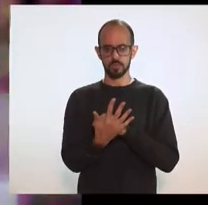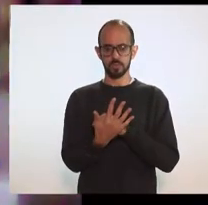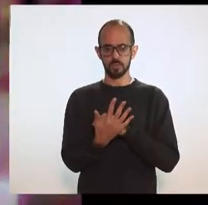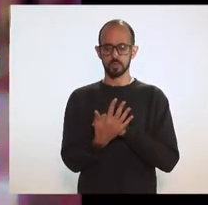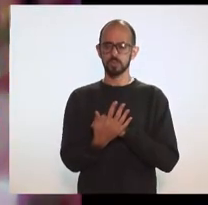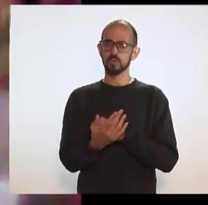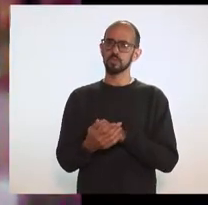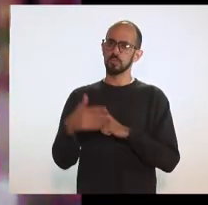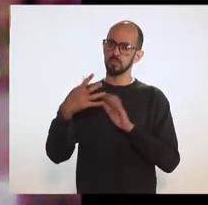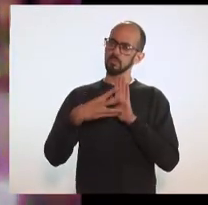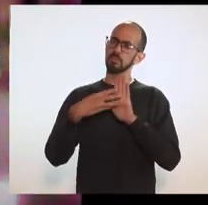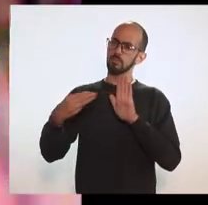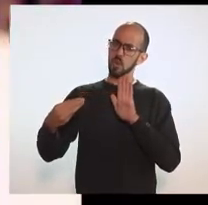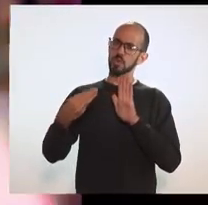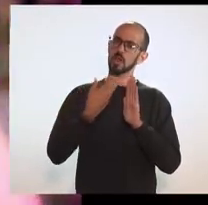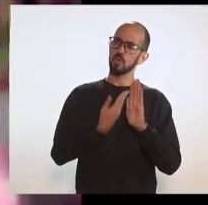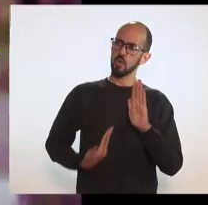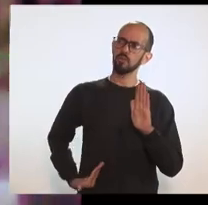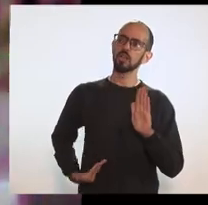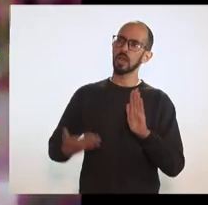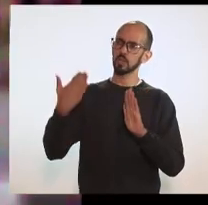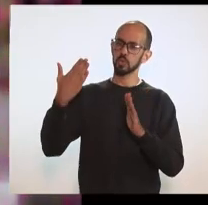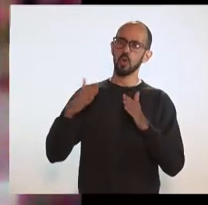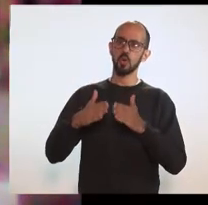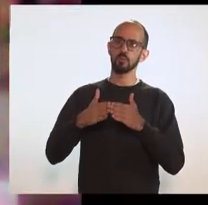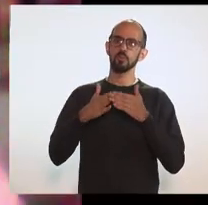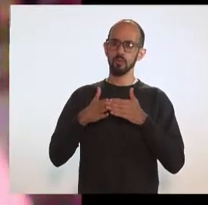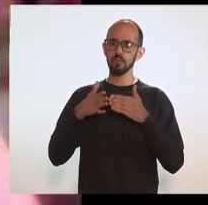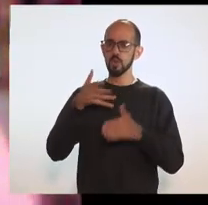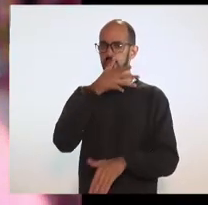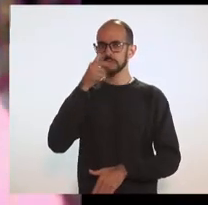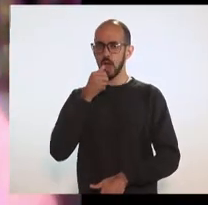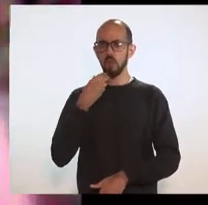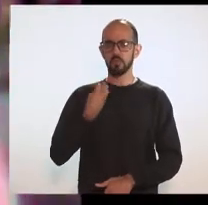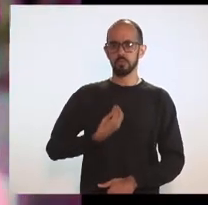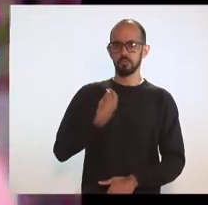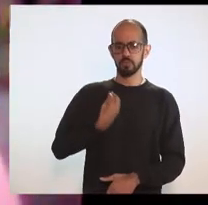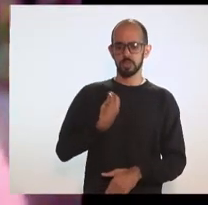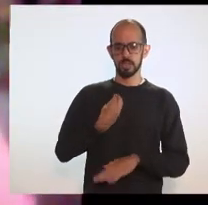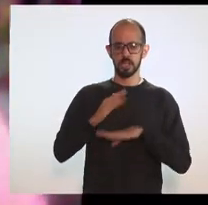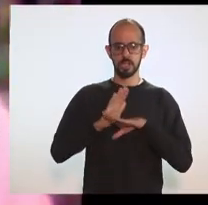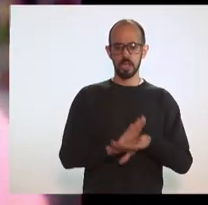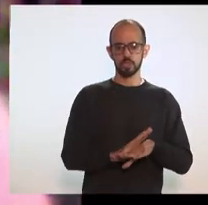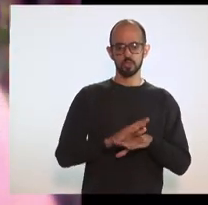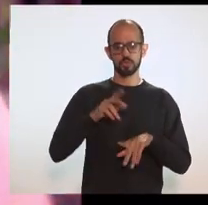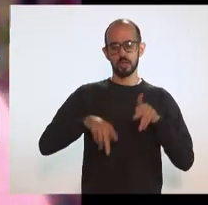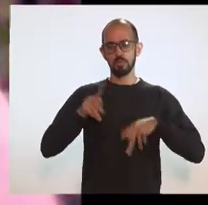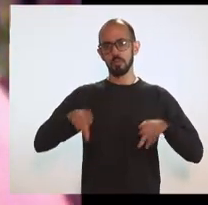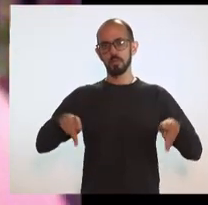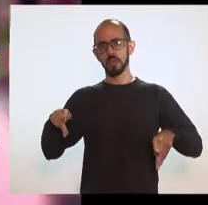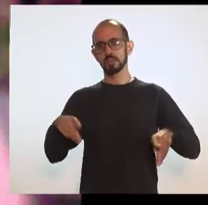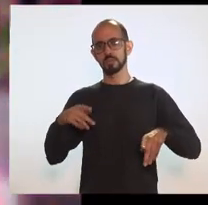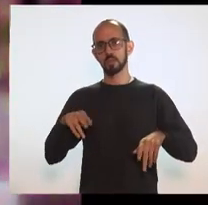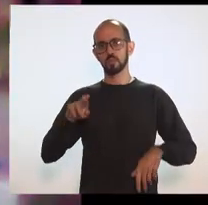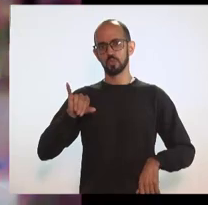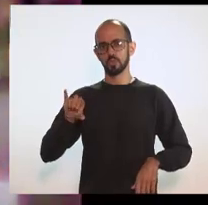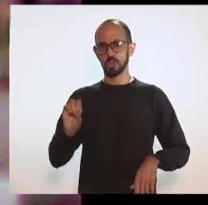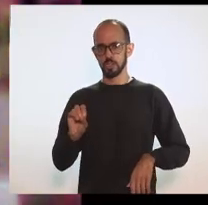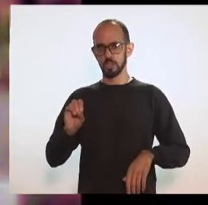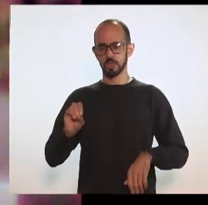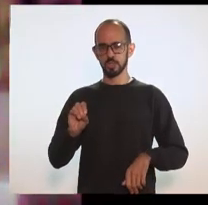exemplo Governador salve salve vida ajude a população do estado do Rio de Janeiro a enfrentar sua fã de